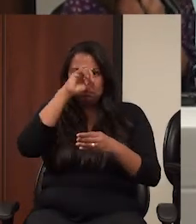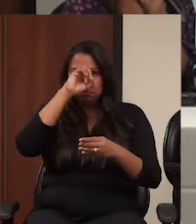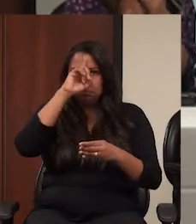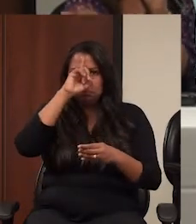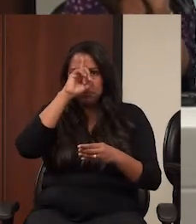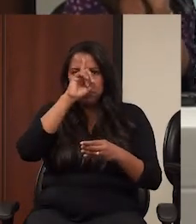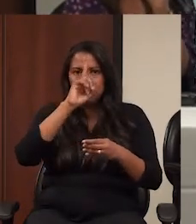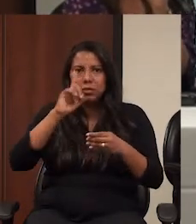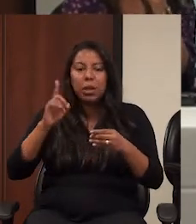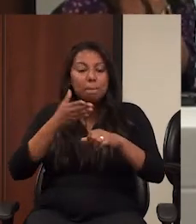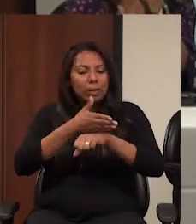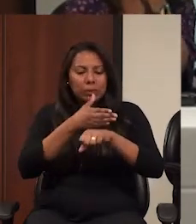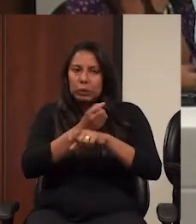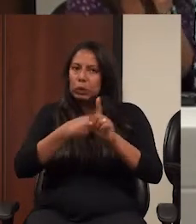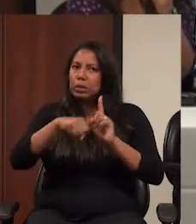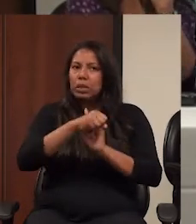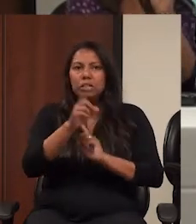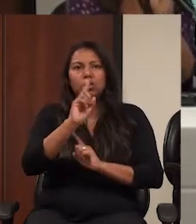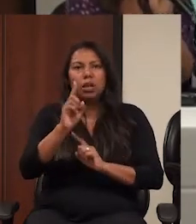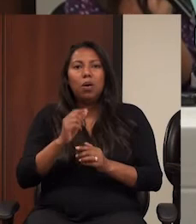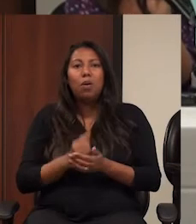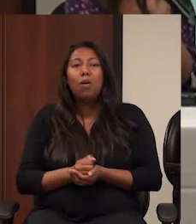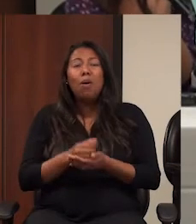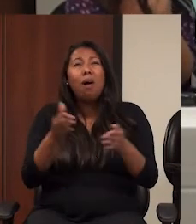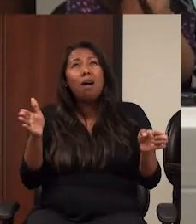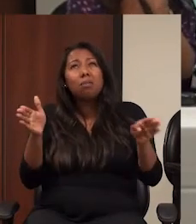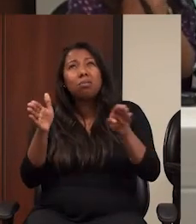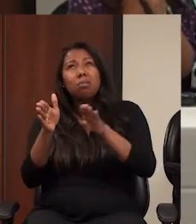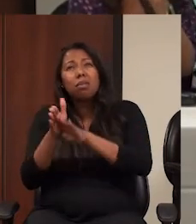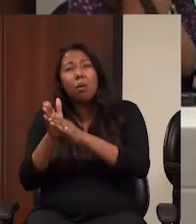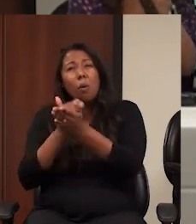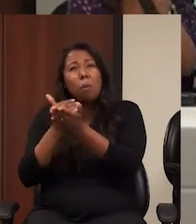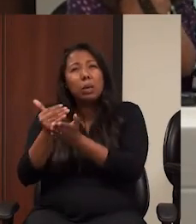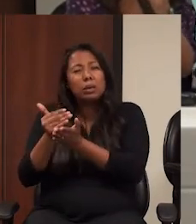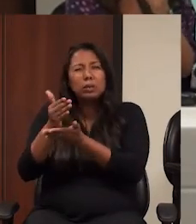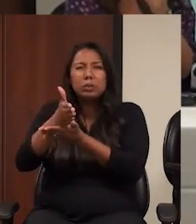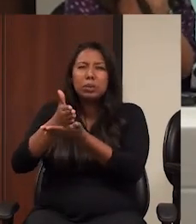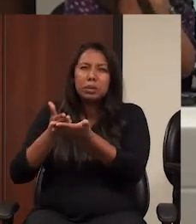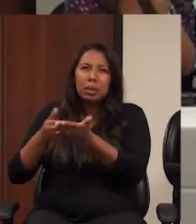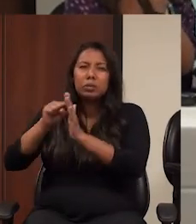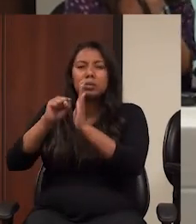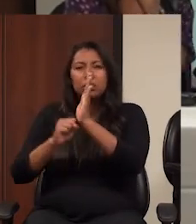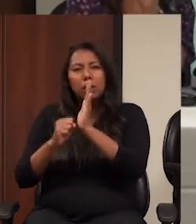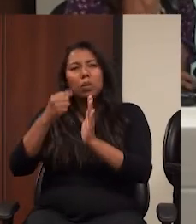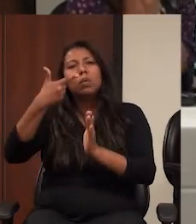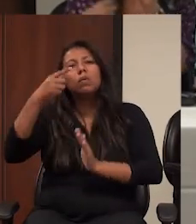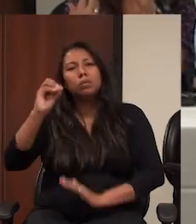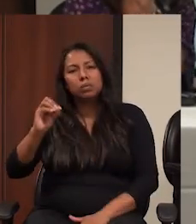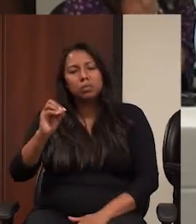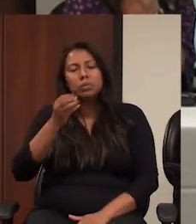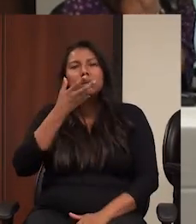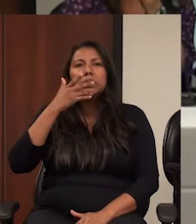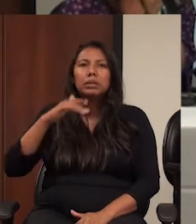social. Isso perdurou até o começo do século passado, até a primeira metade do século XX. As